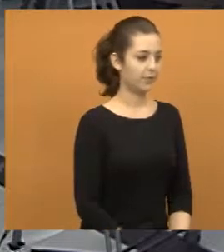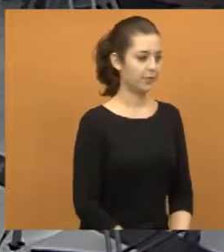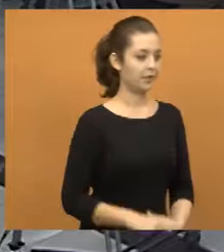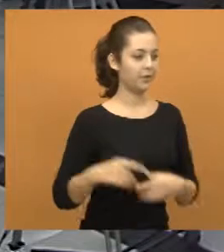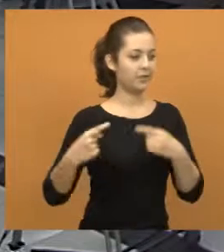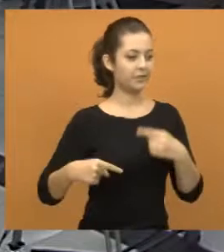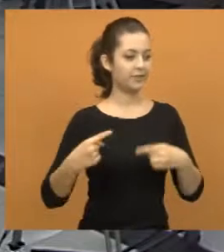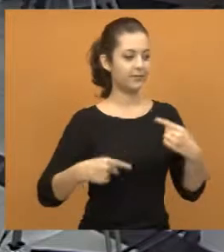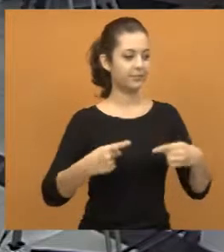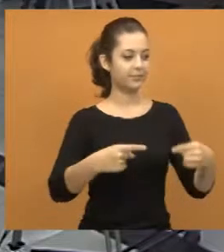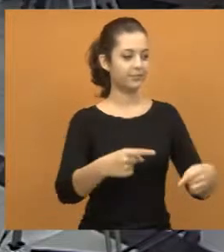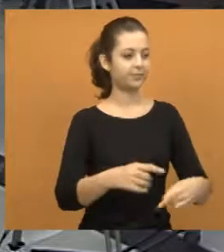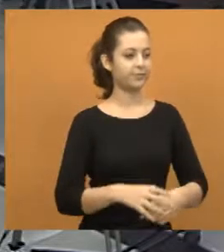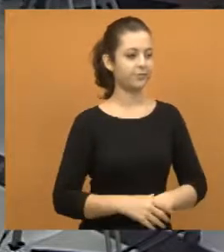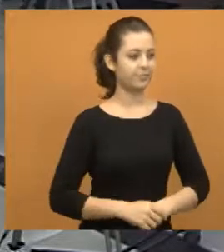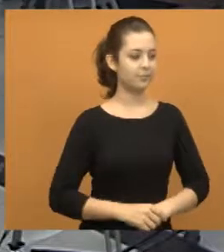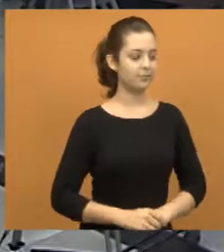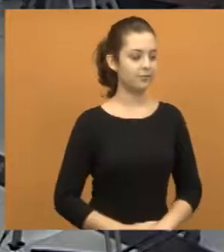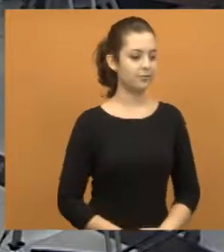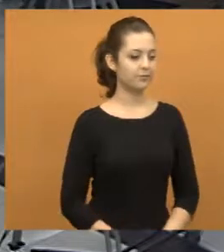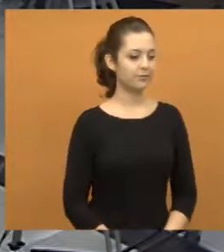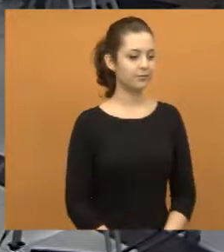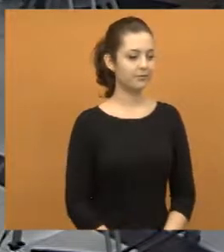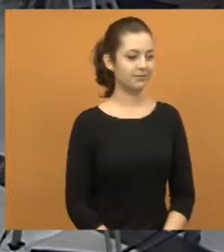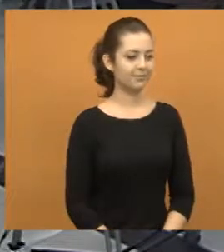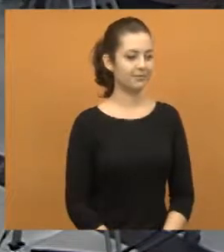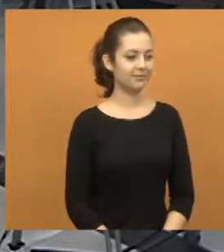Projeto continua em discussão. Eu só queria